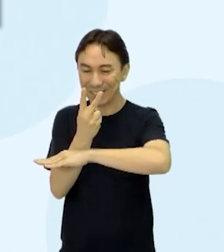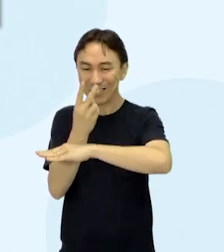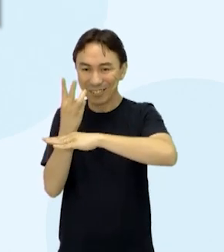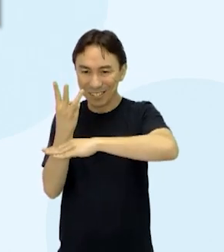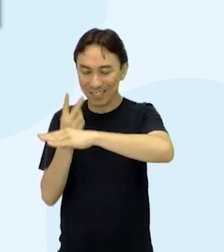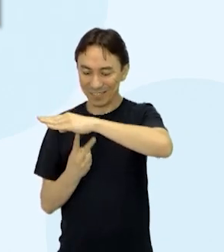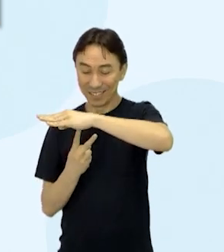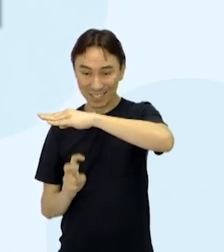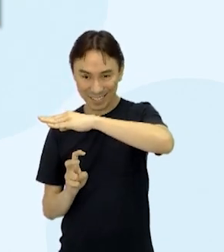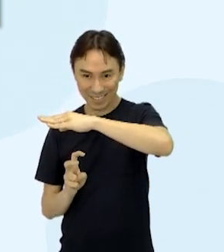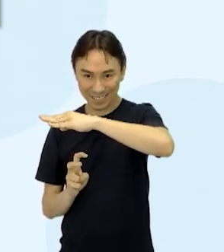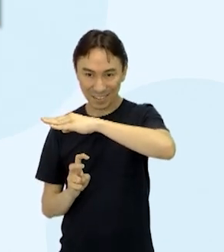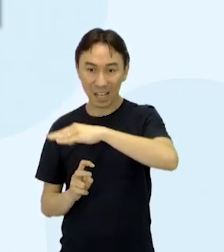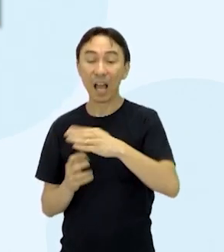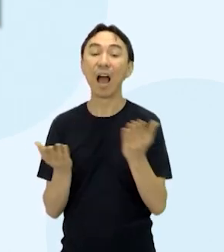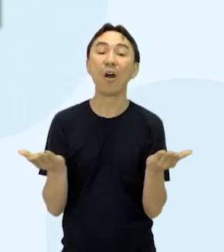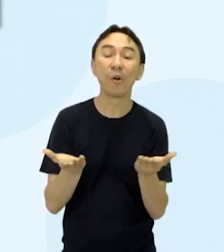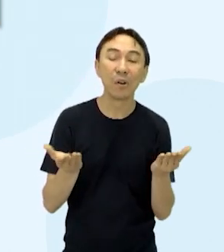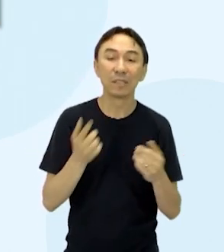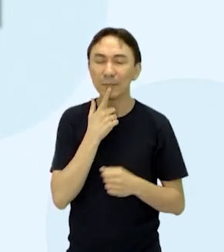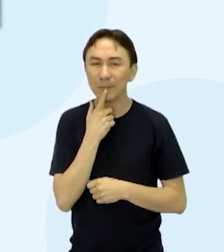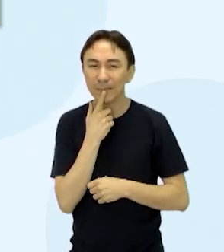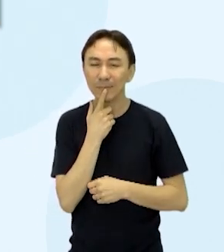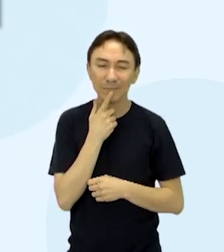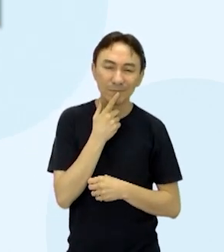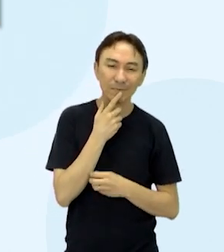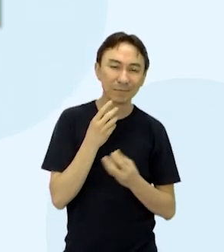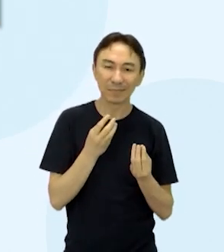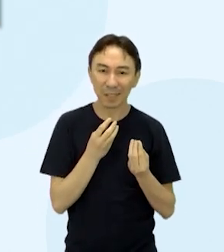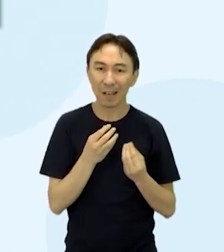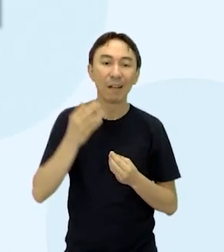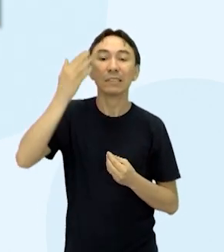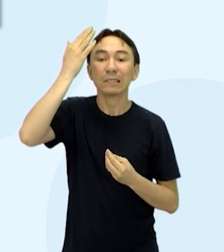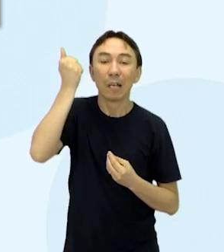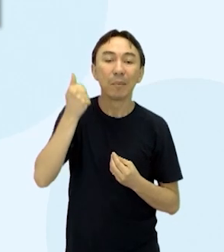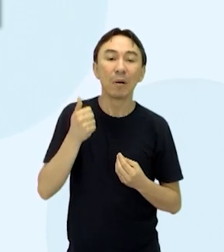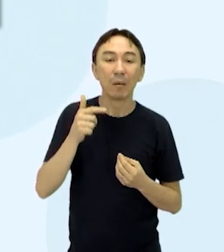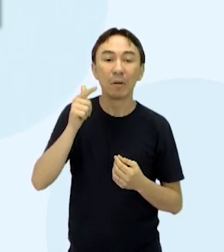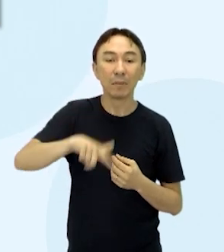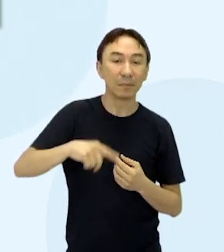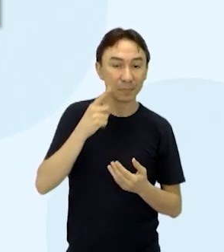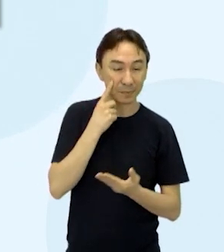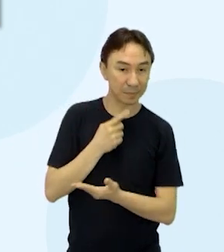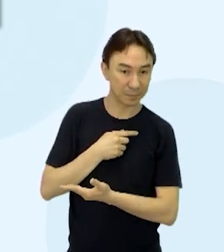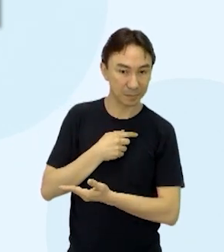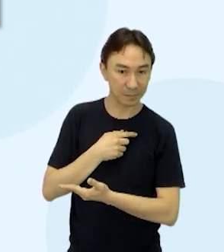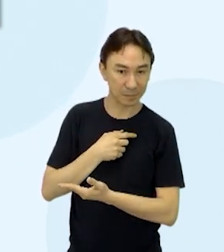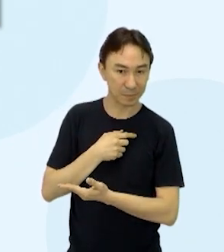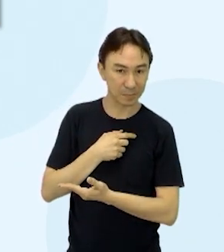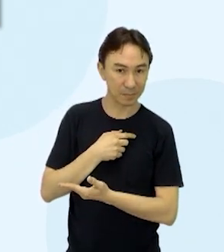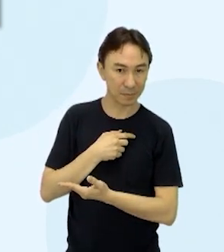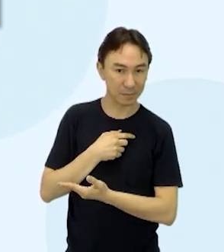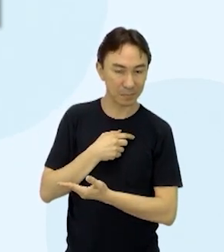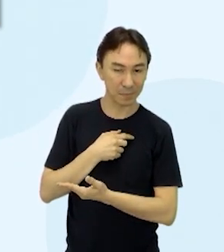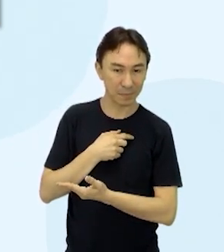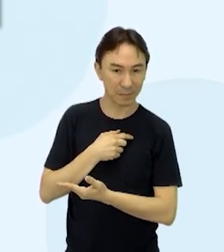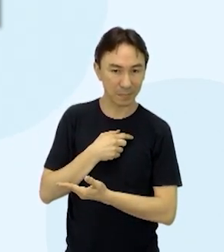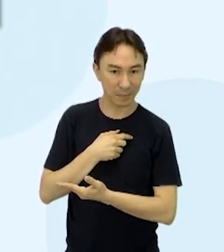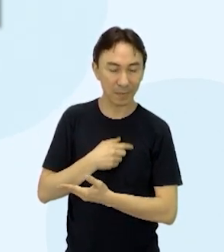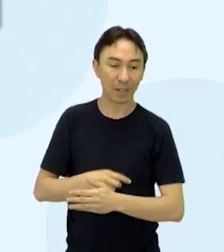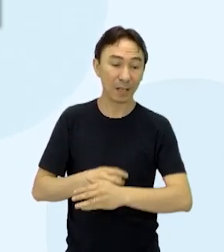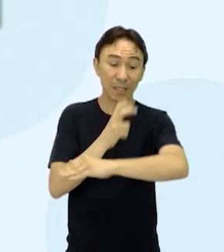saber o restante, o que eu vou fazer? Ó, de olho na tela aí, dá uma olhada, que legal, ó. Eu vou fazer 50,50